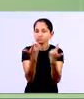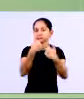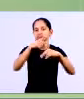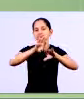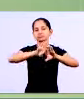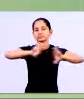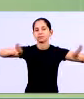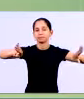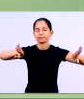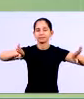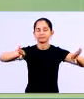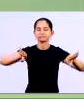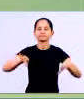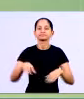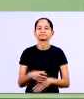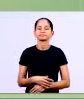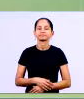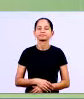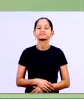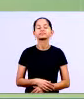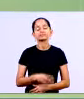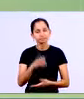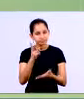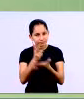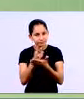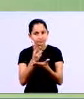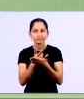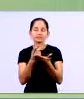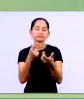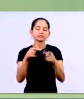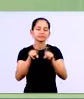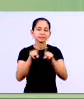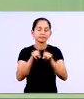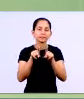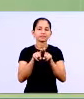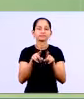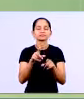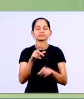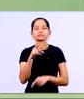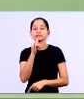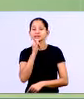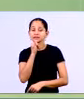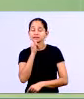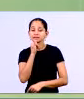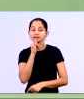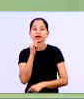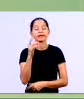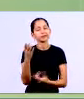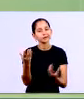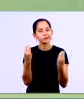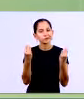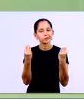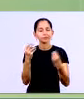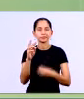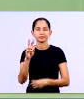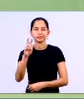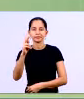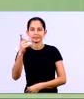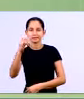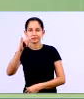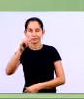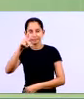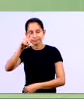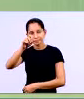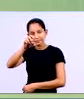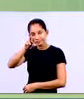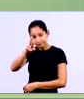repelem. Hiper é um prefixo que terminou com R. Romântico, uma palavra que começou com